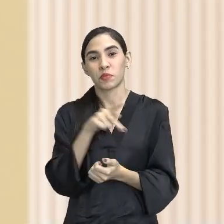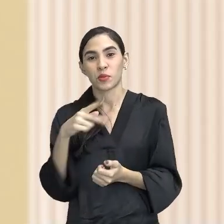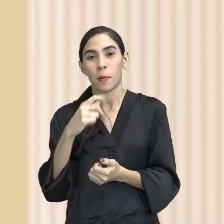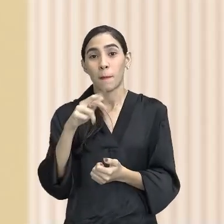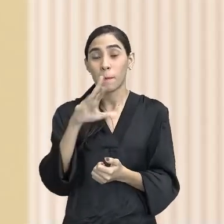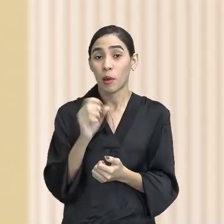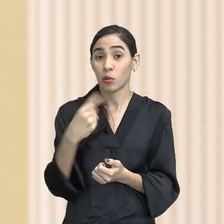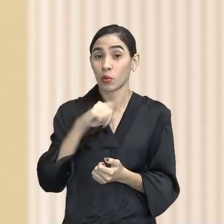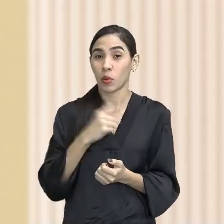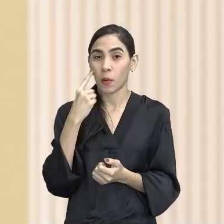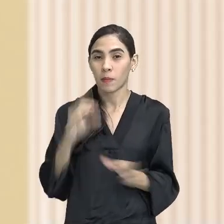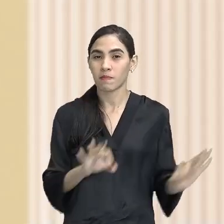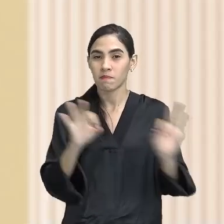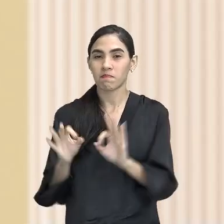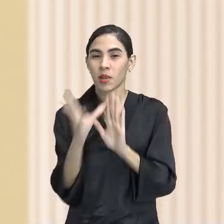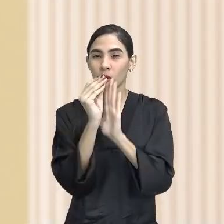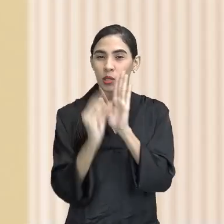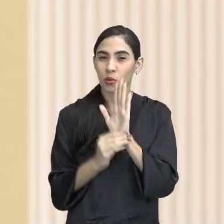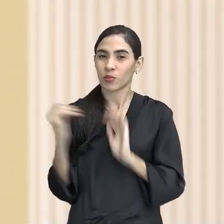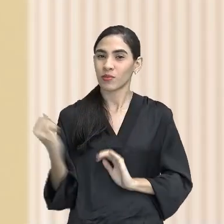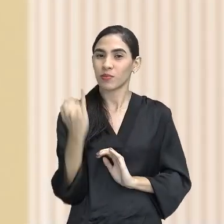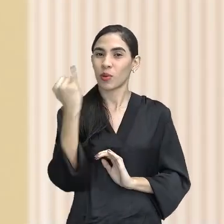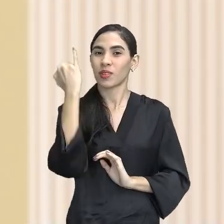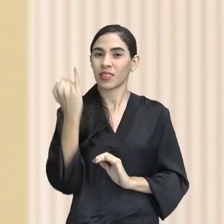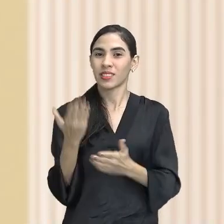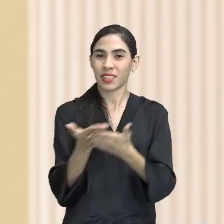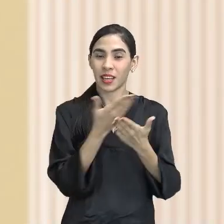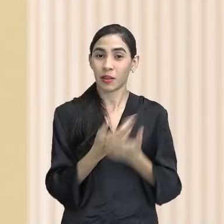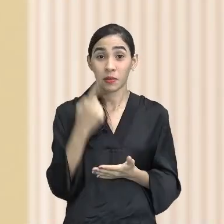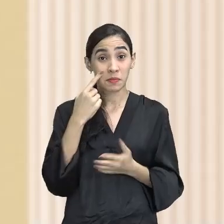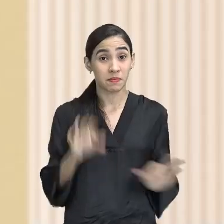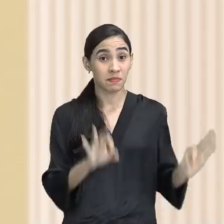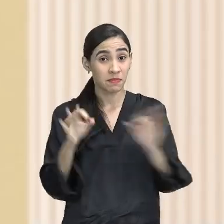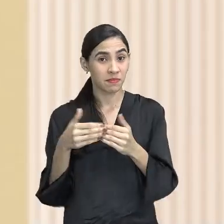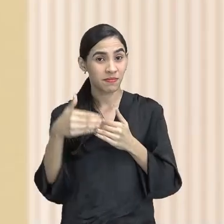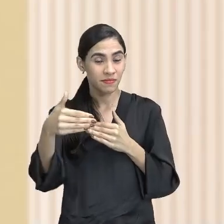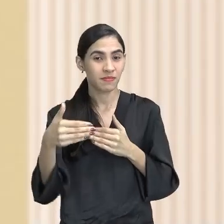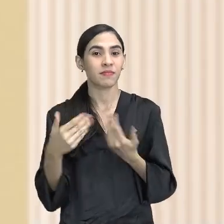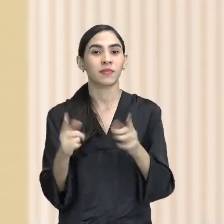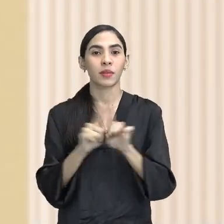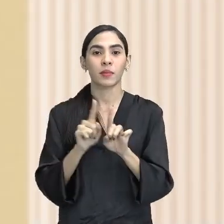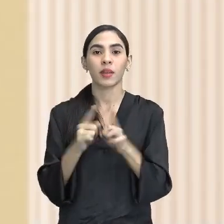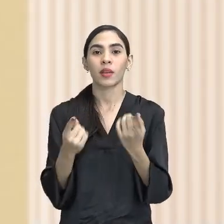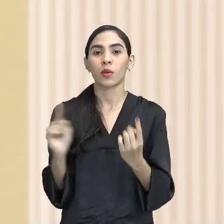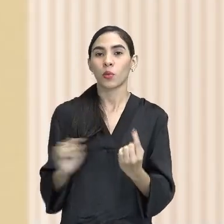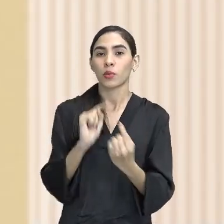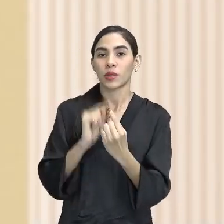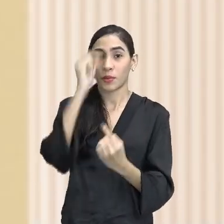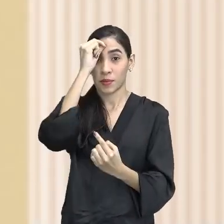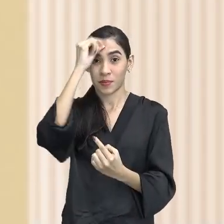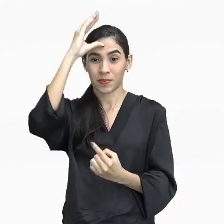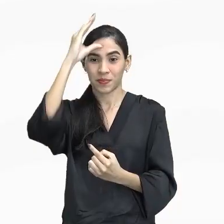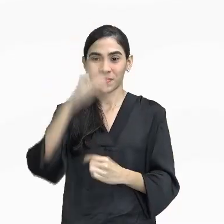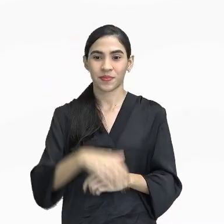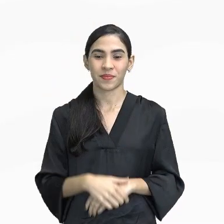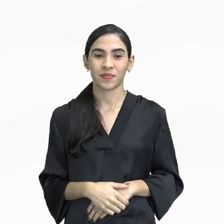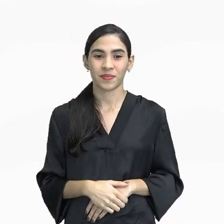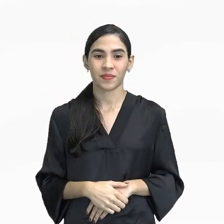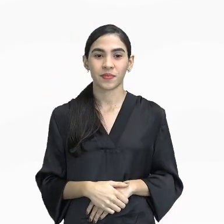gente vai observar mais conteúdos interessantes aí da nossa aula. Então fiquem ligados. Vamos observar o nosso objeto de